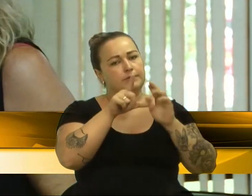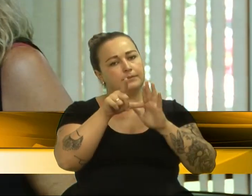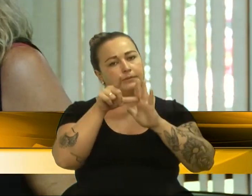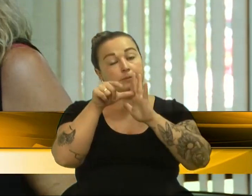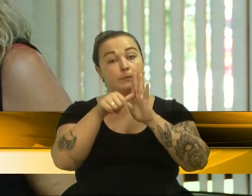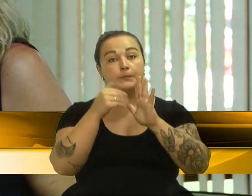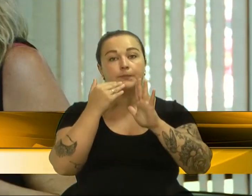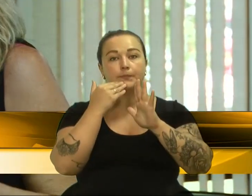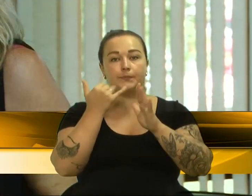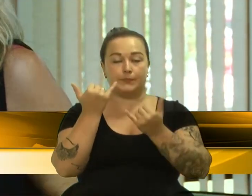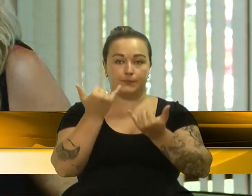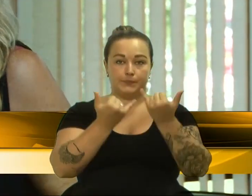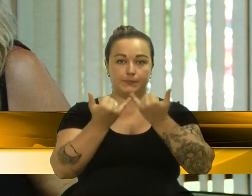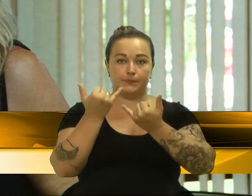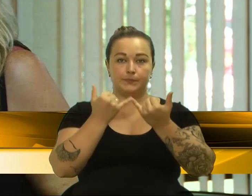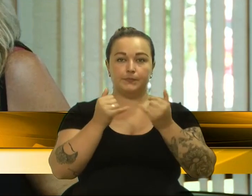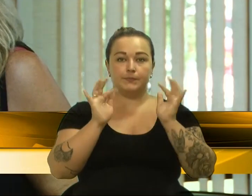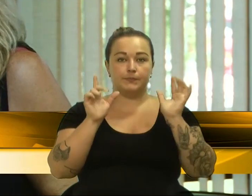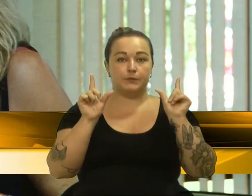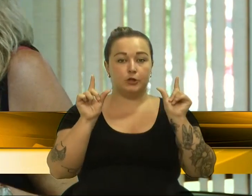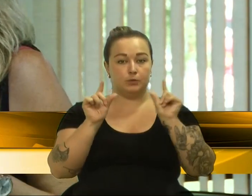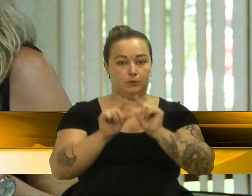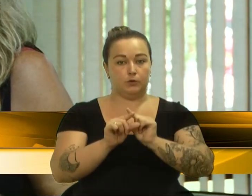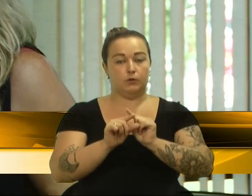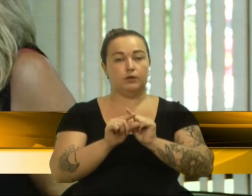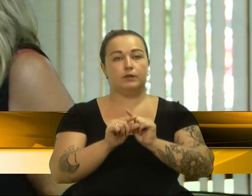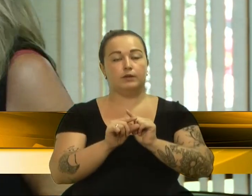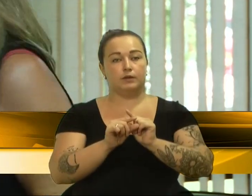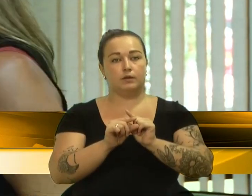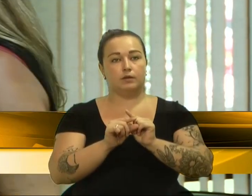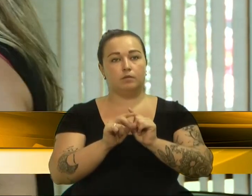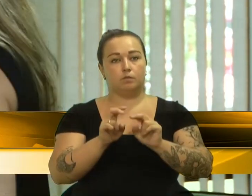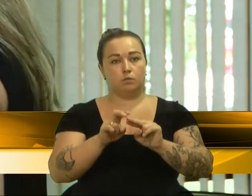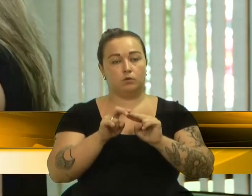sejam menores, mas eles sempre serão necessários para